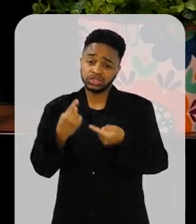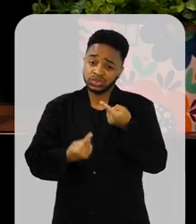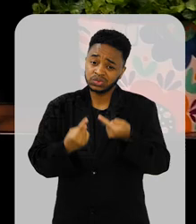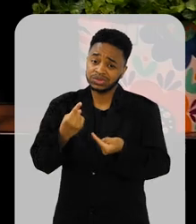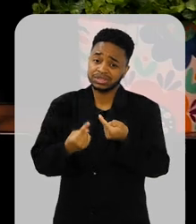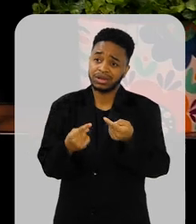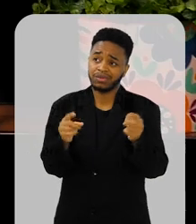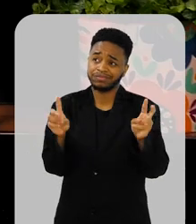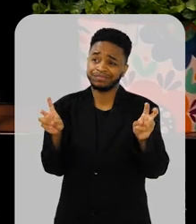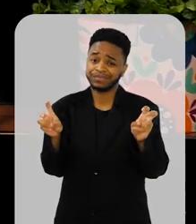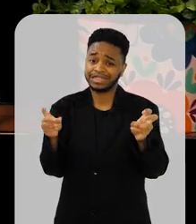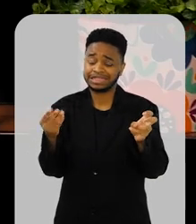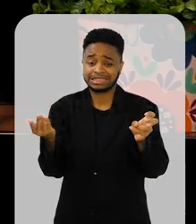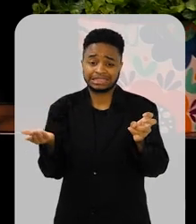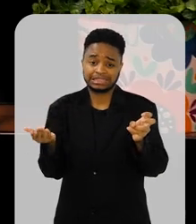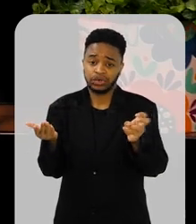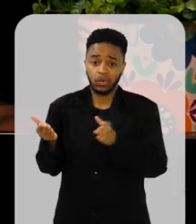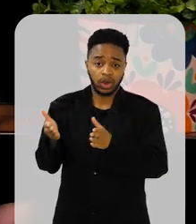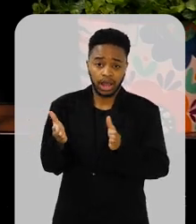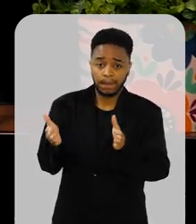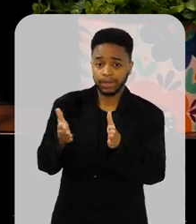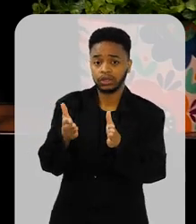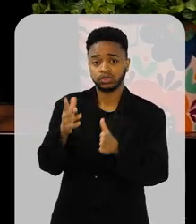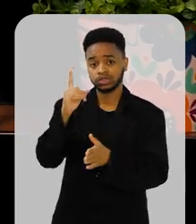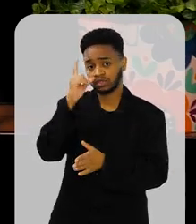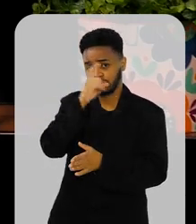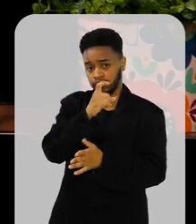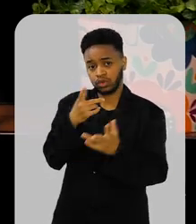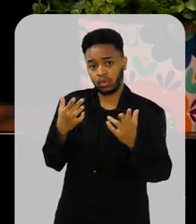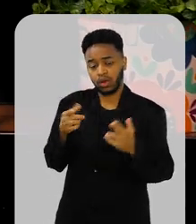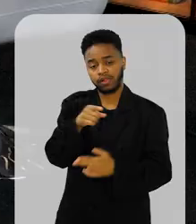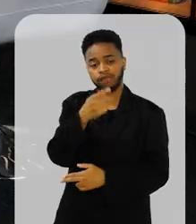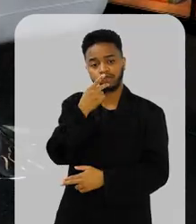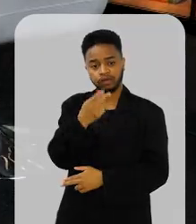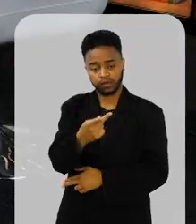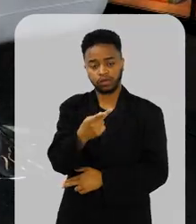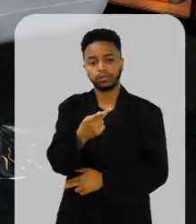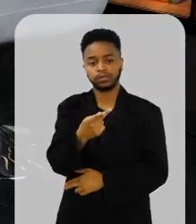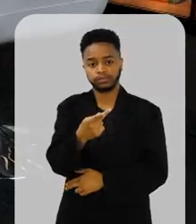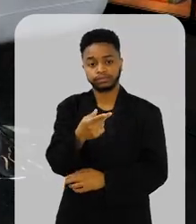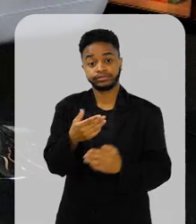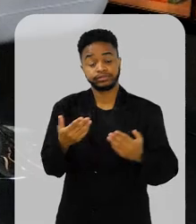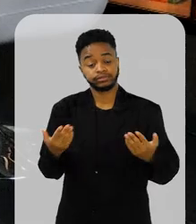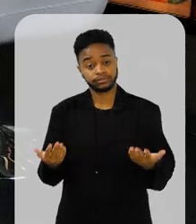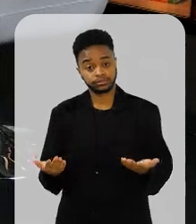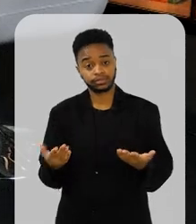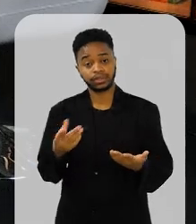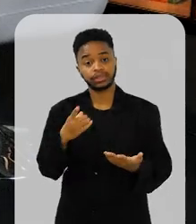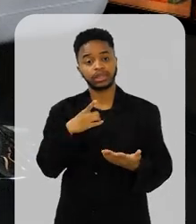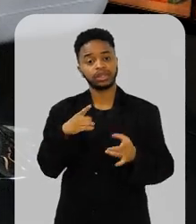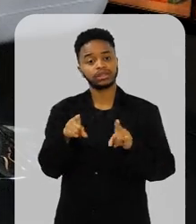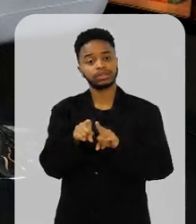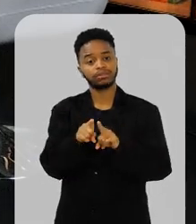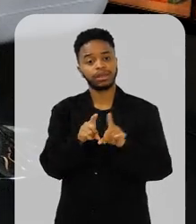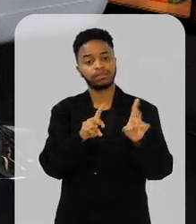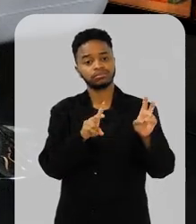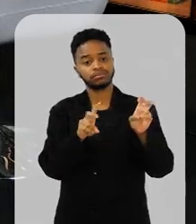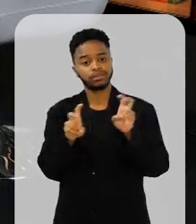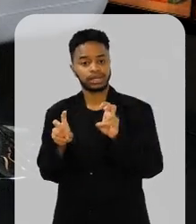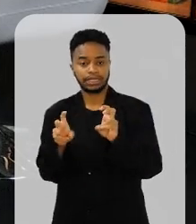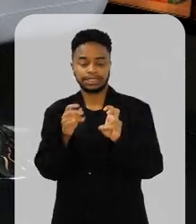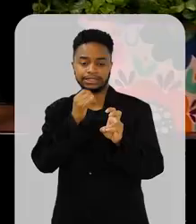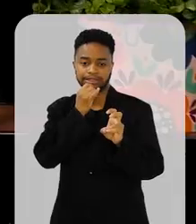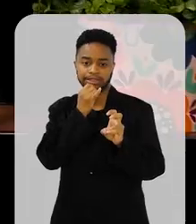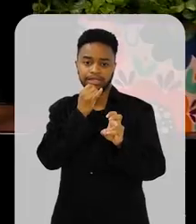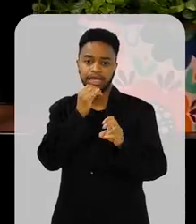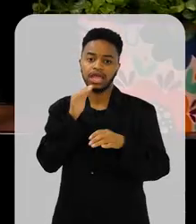de que é um longo caminho, como a doutora falou, né? Então, e tem aquelas coisas, será